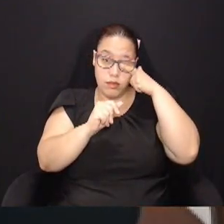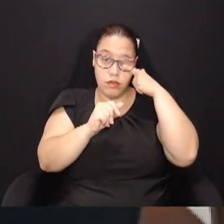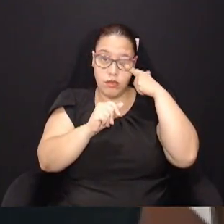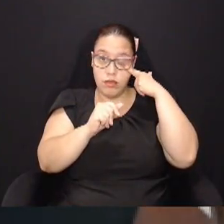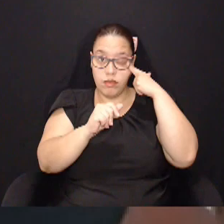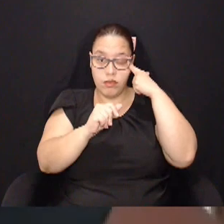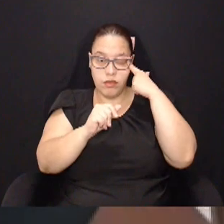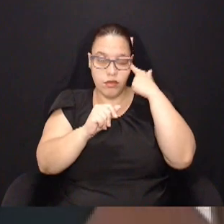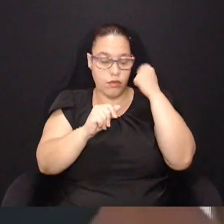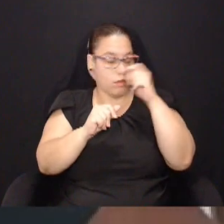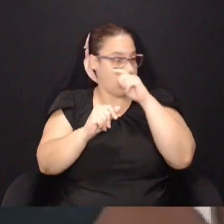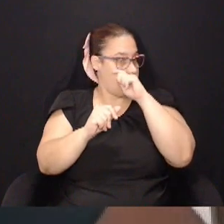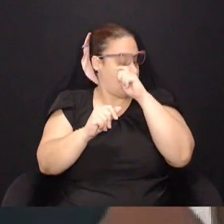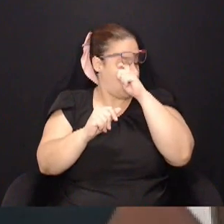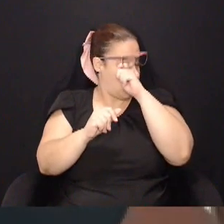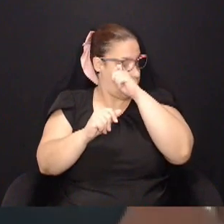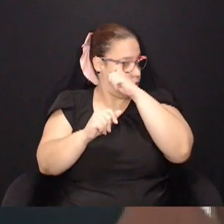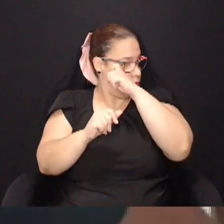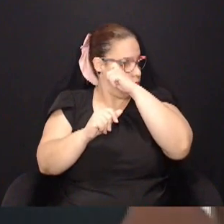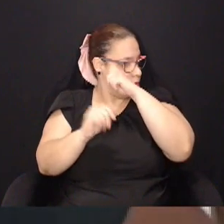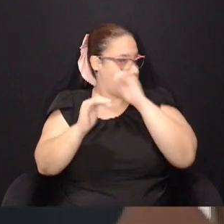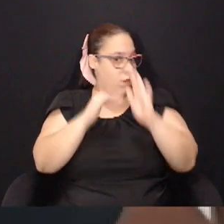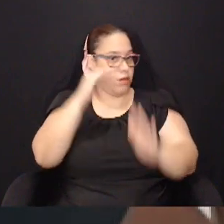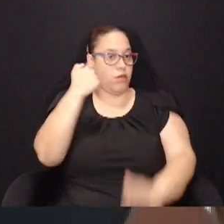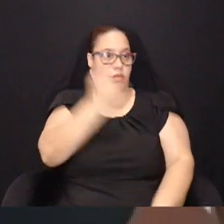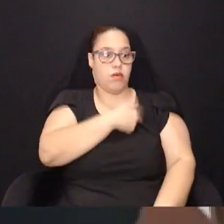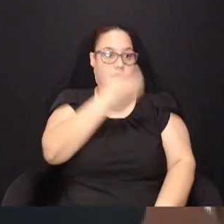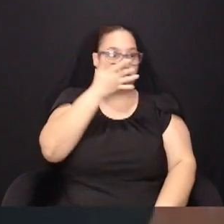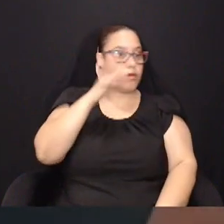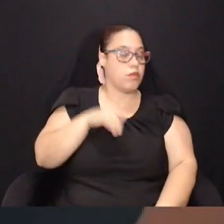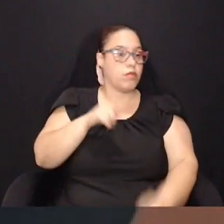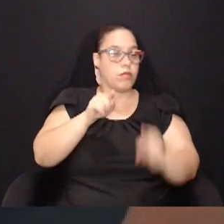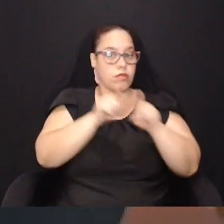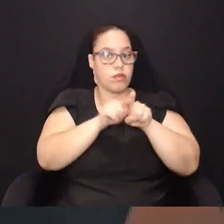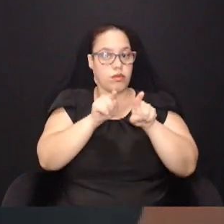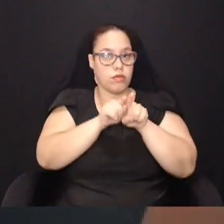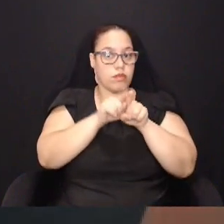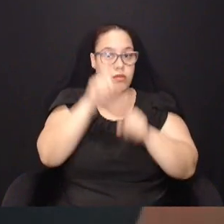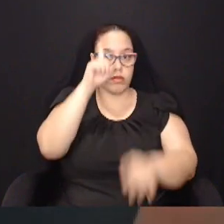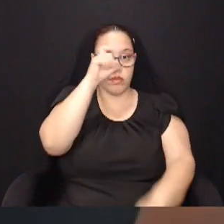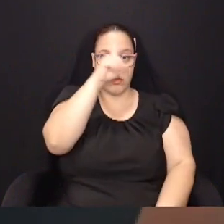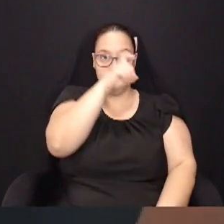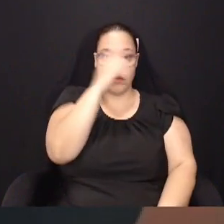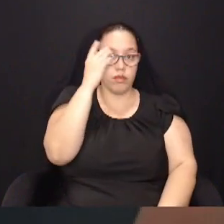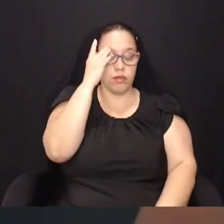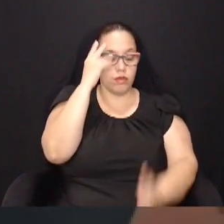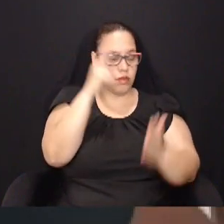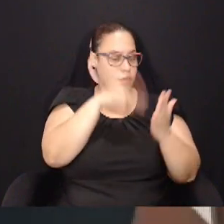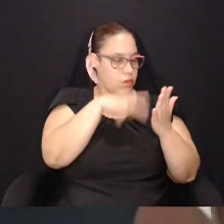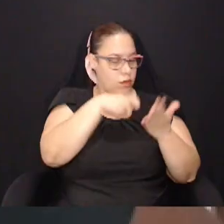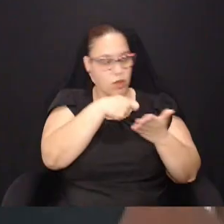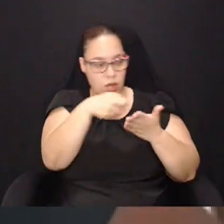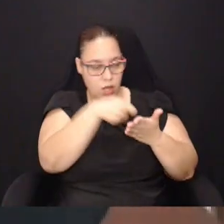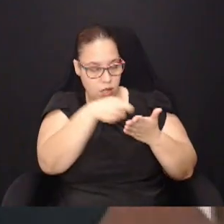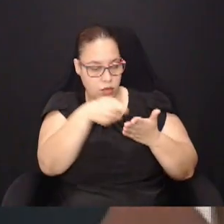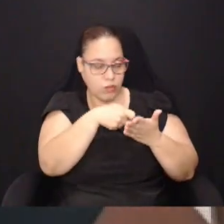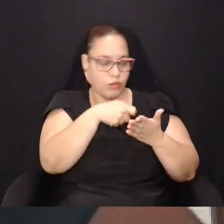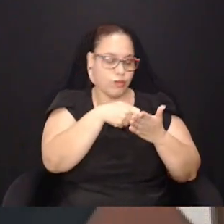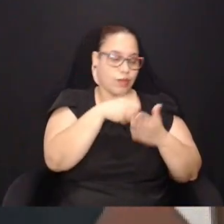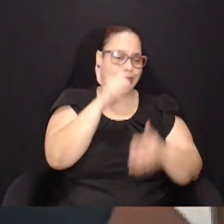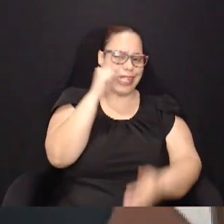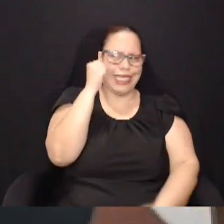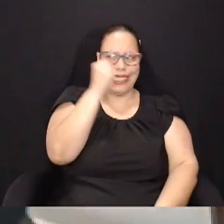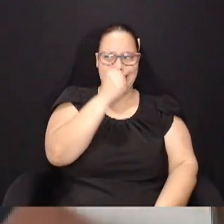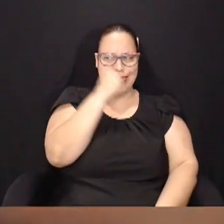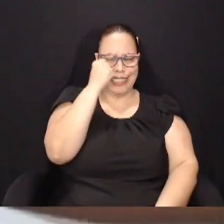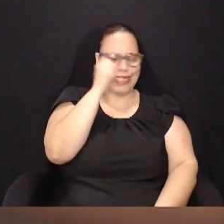em cima das nossas crianças. E isso também vem e acaba dificultando a alfabetização delas, que é o mais grave, que hoje,